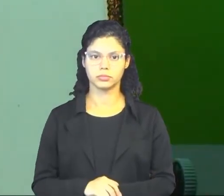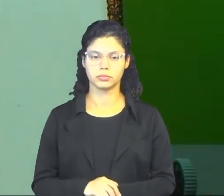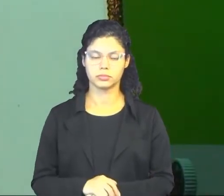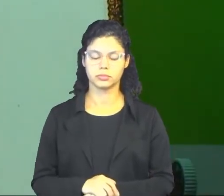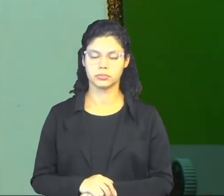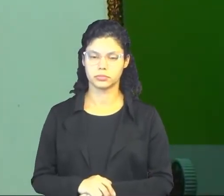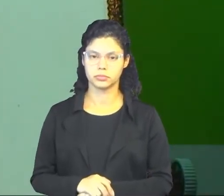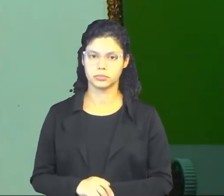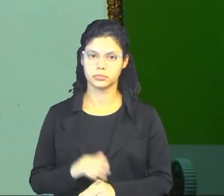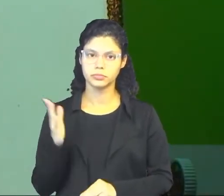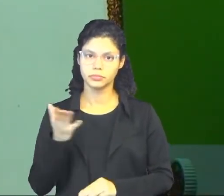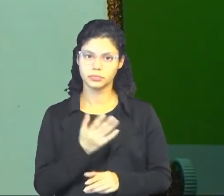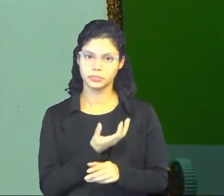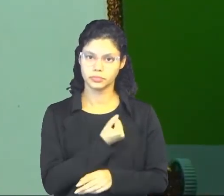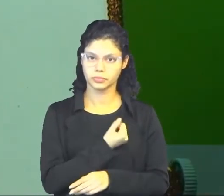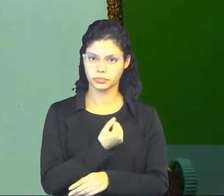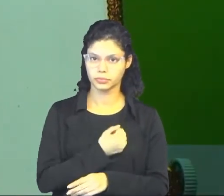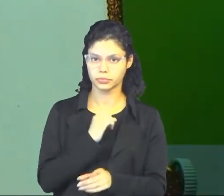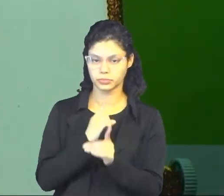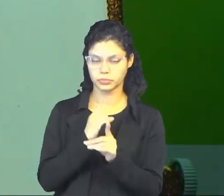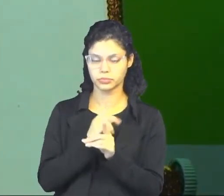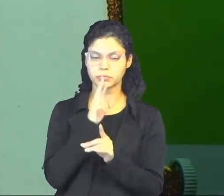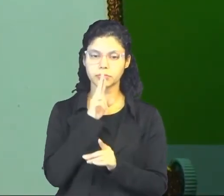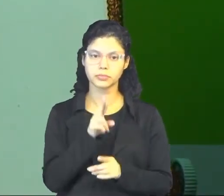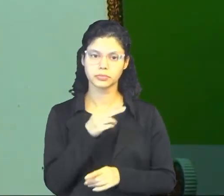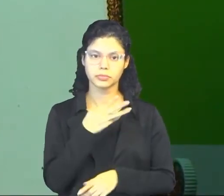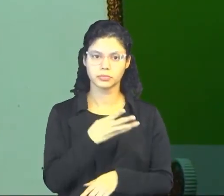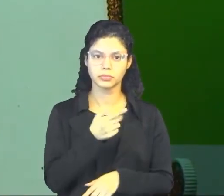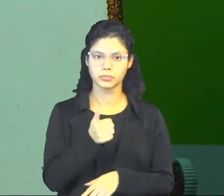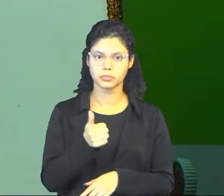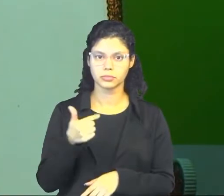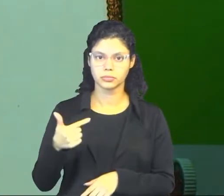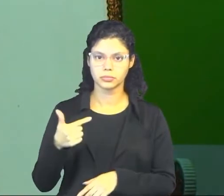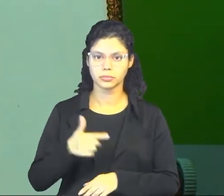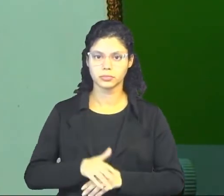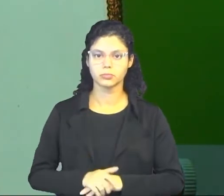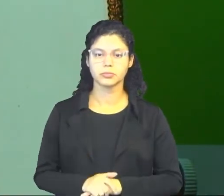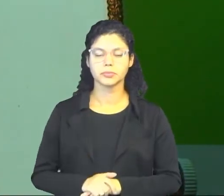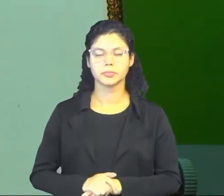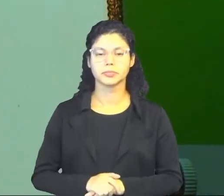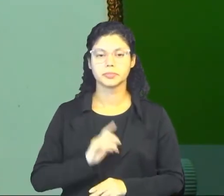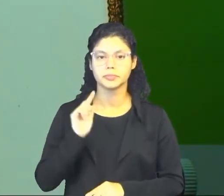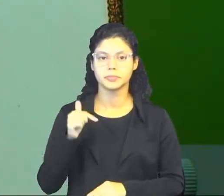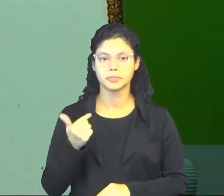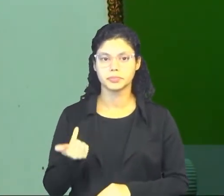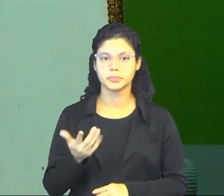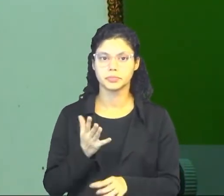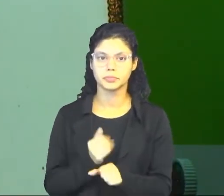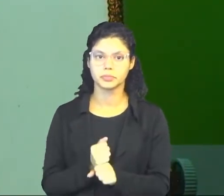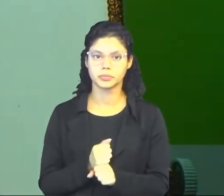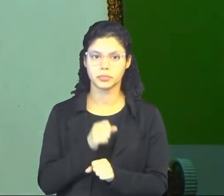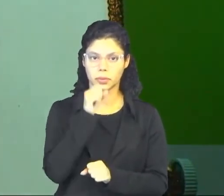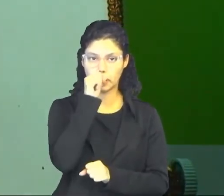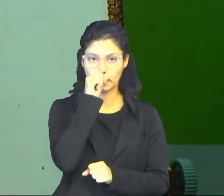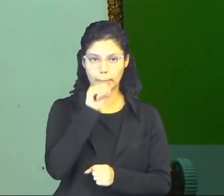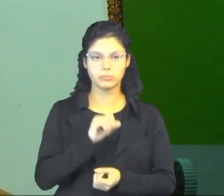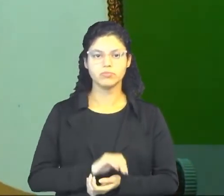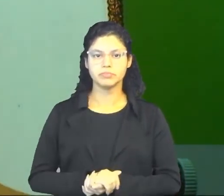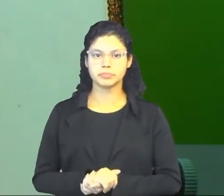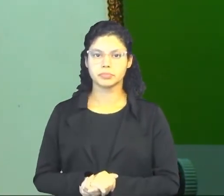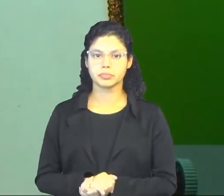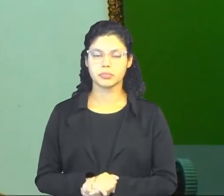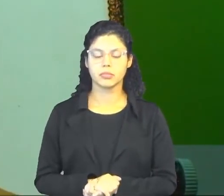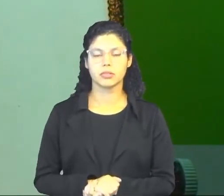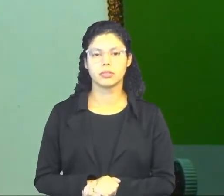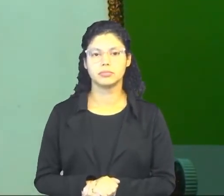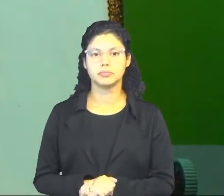4. Olha só que número eu encontrei. 412. Na próxima adição, próximo exemplo que eu trouxe para vocês, a letra